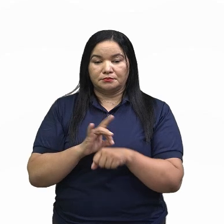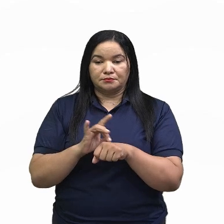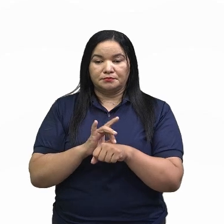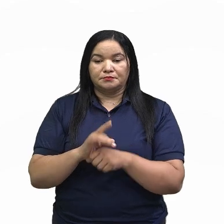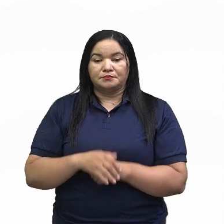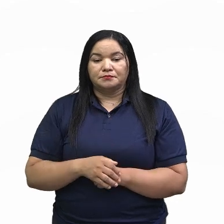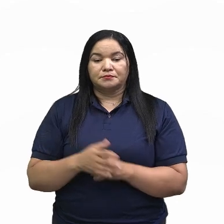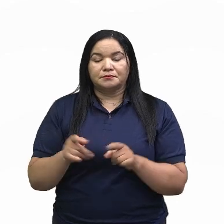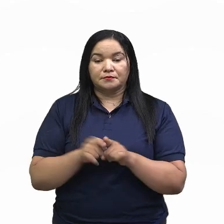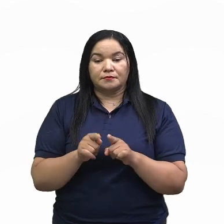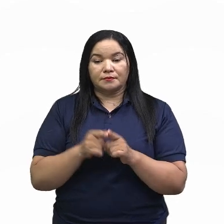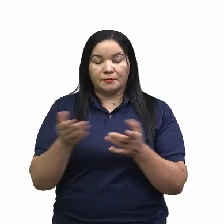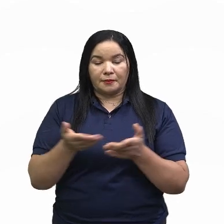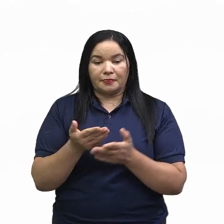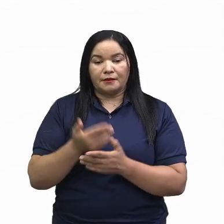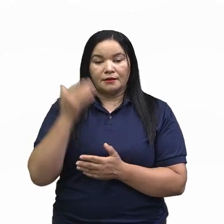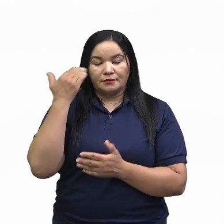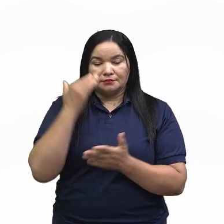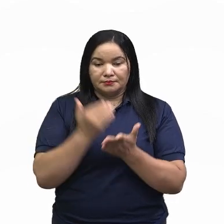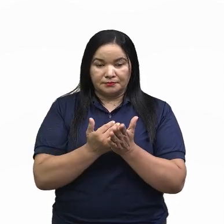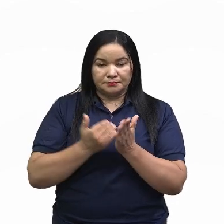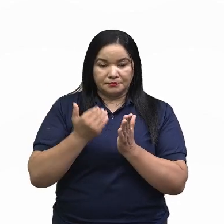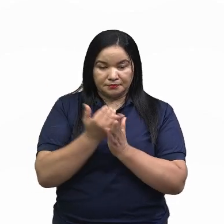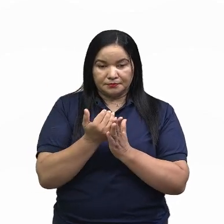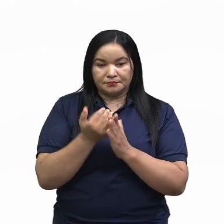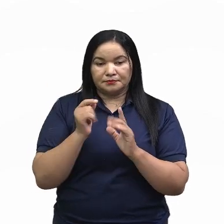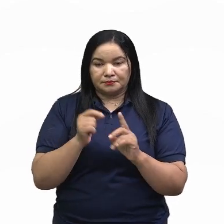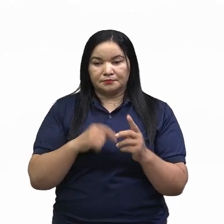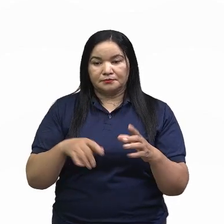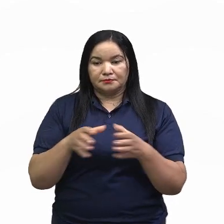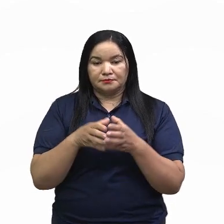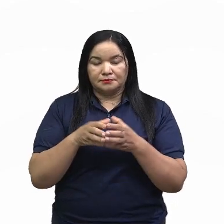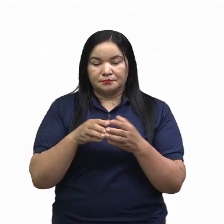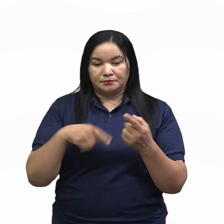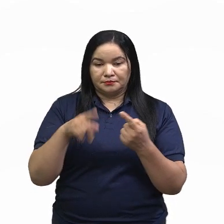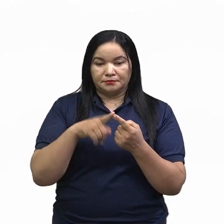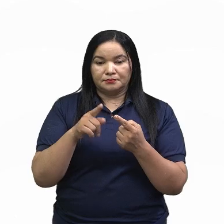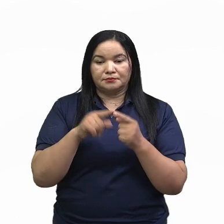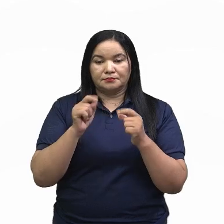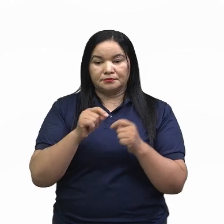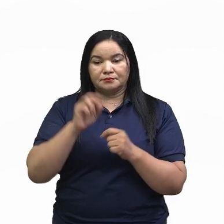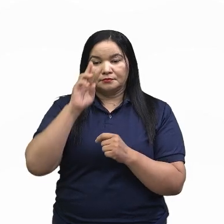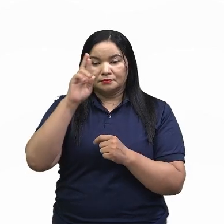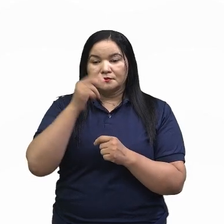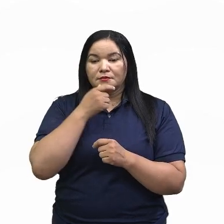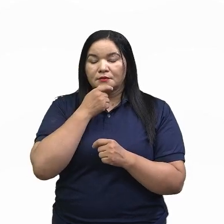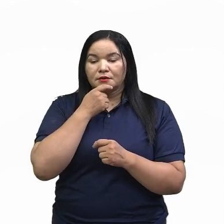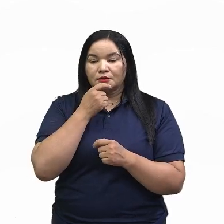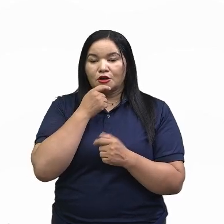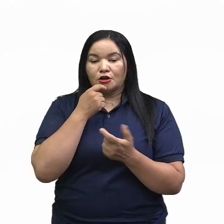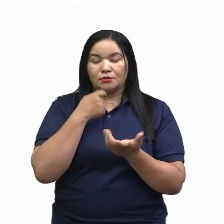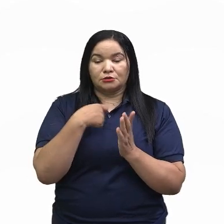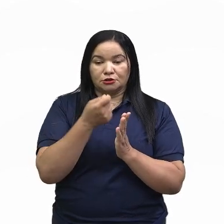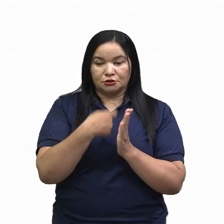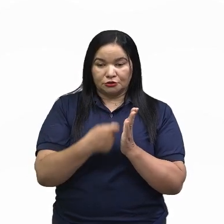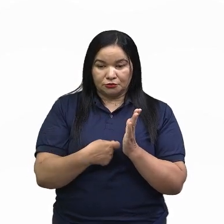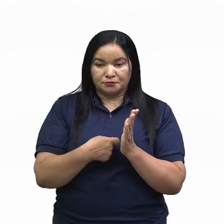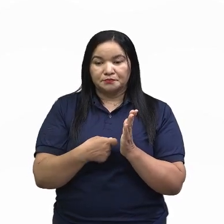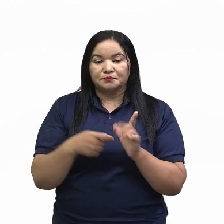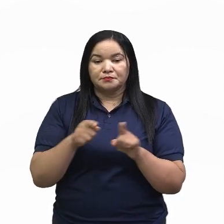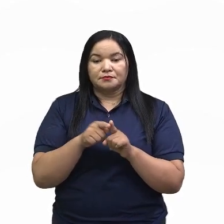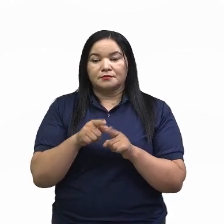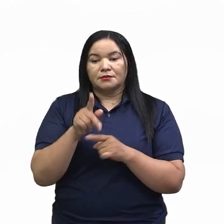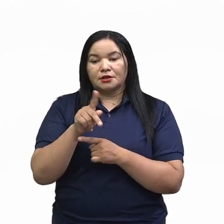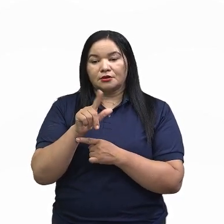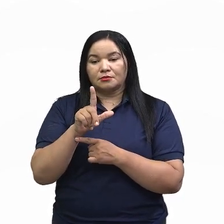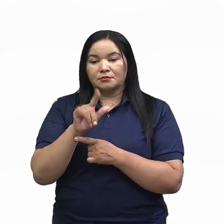mais a respeito dos integralistas. Eles tinham como líder o escritor Plínio Salgado e seguiam os